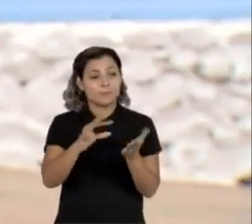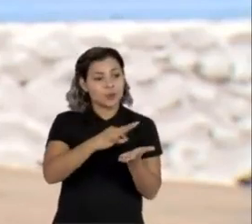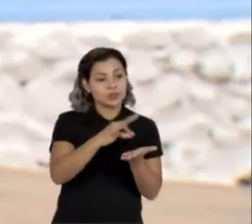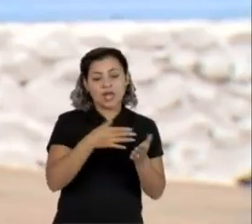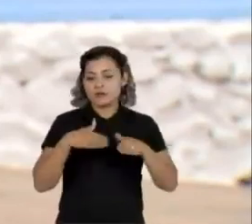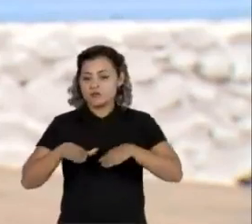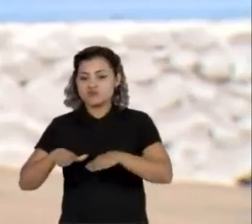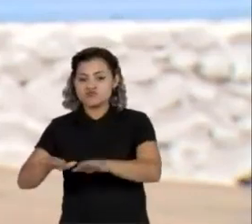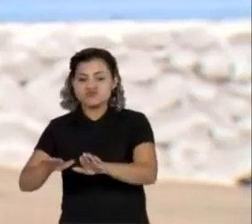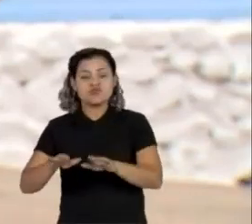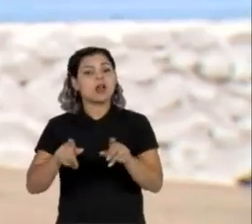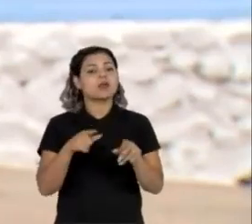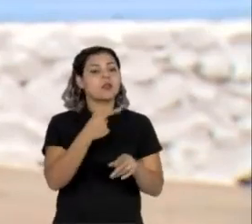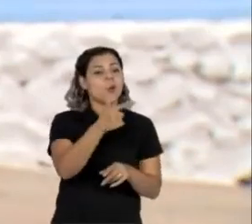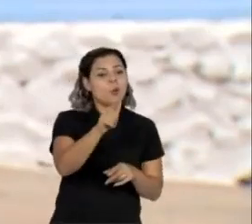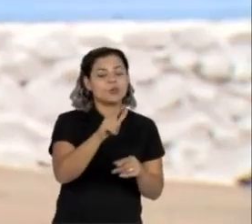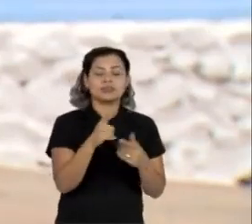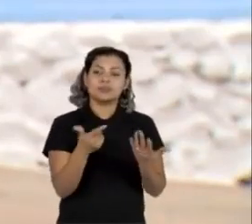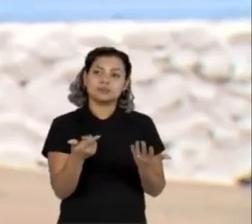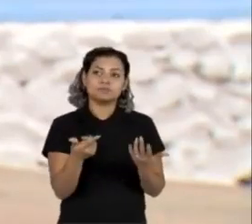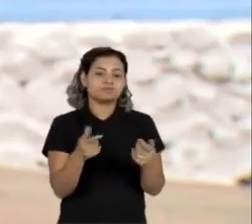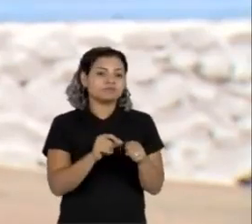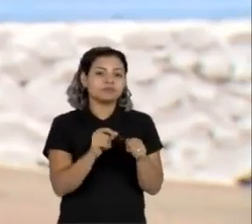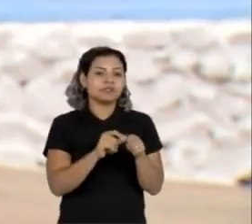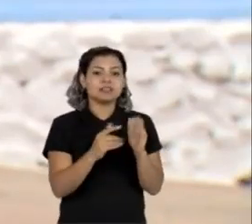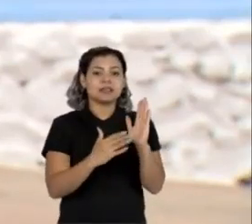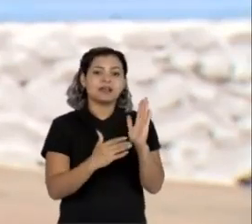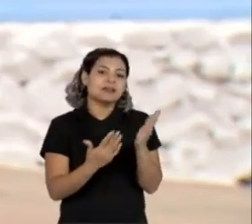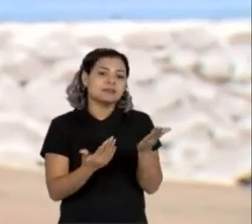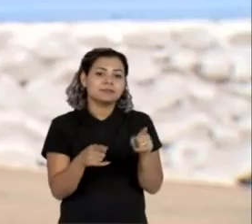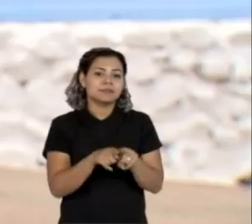outra costurava, outra fazia